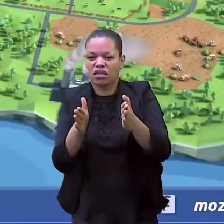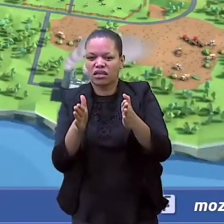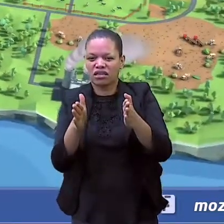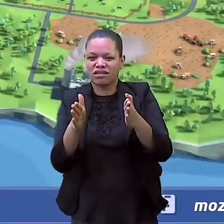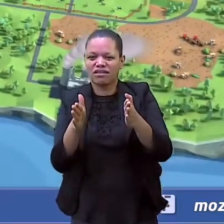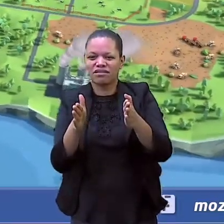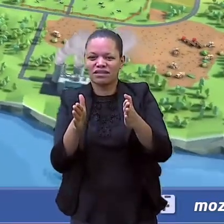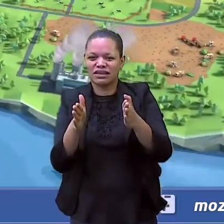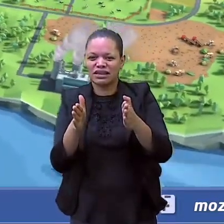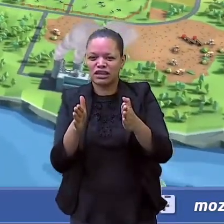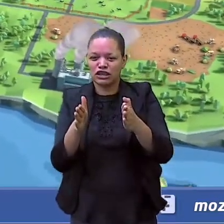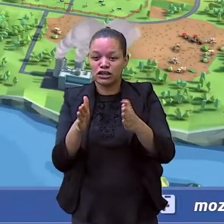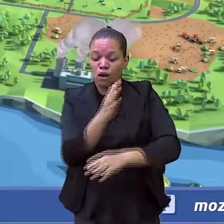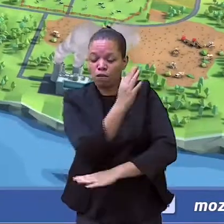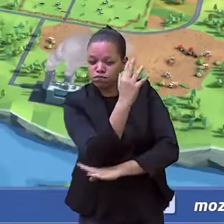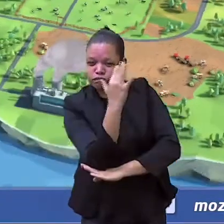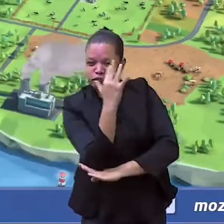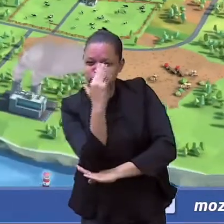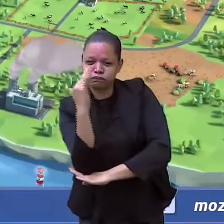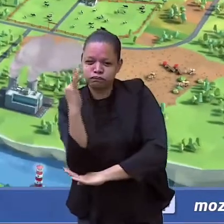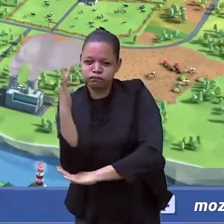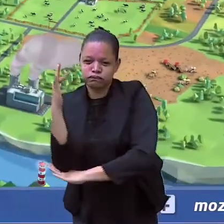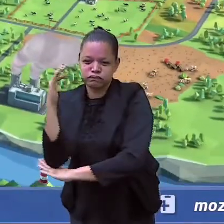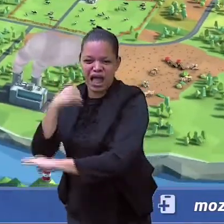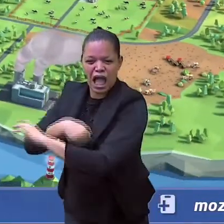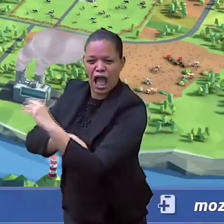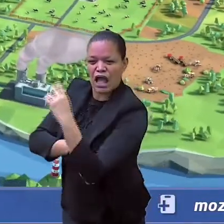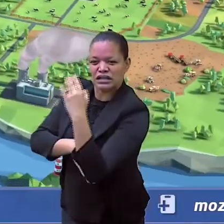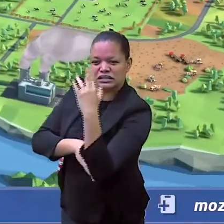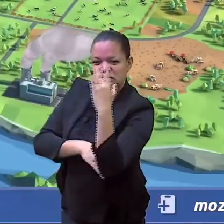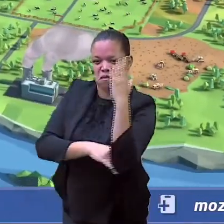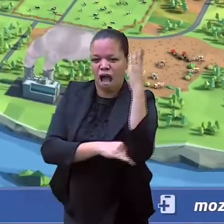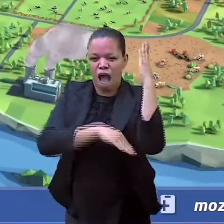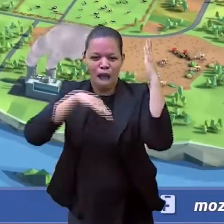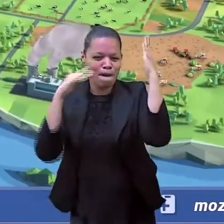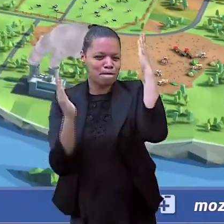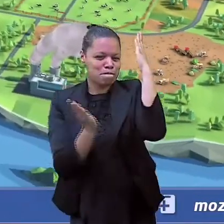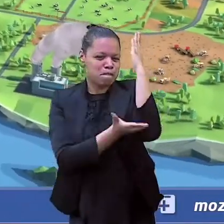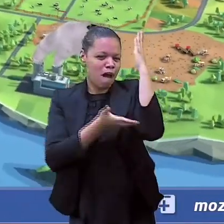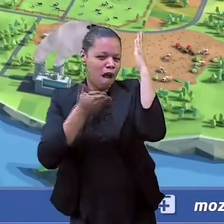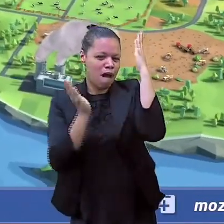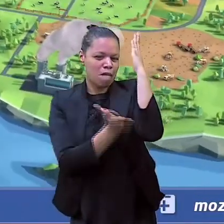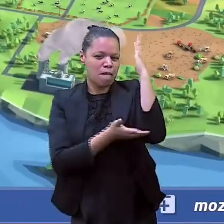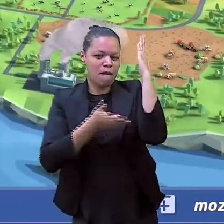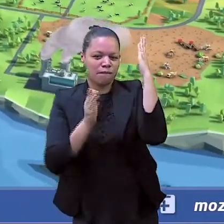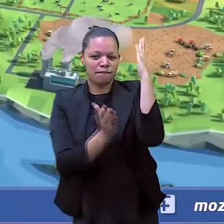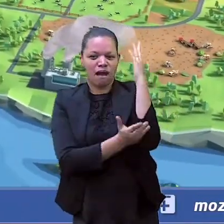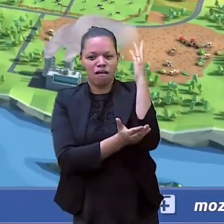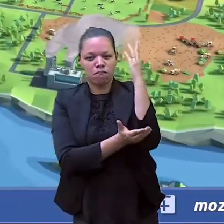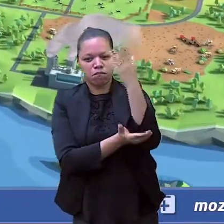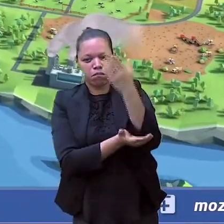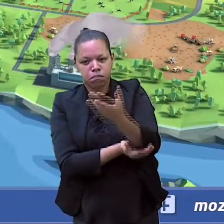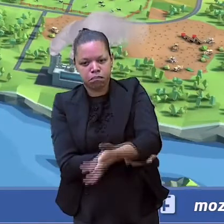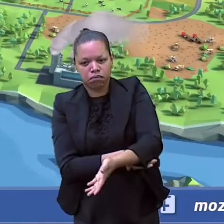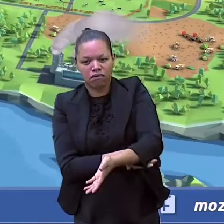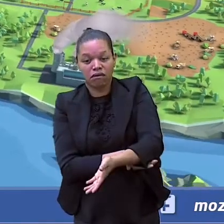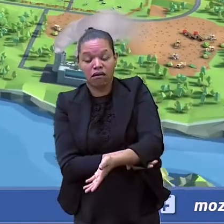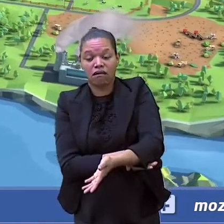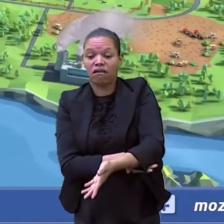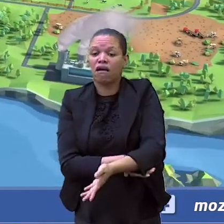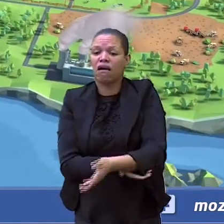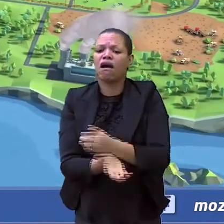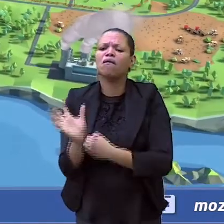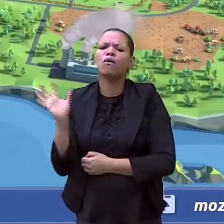da mata ciliar, o que vai acontecer? Vai acontecer, então, que a cidade ela